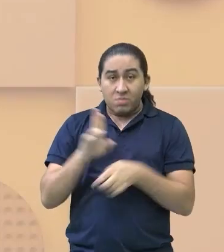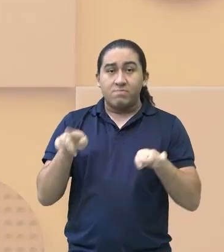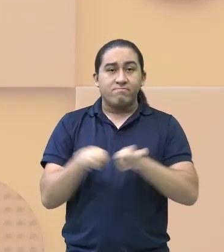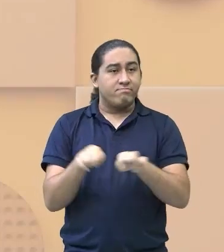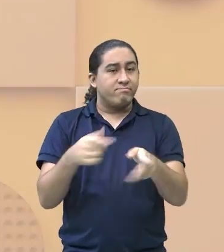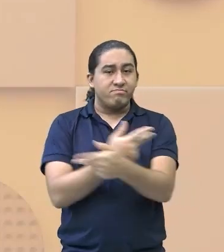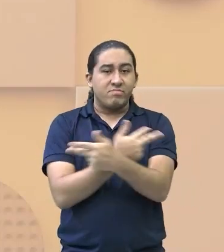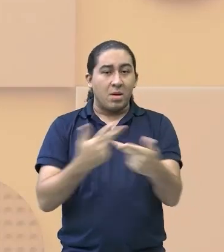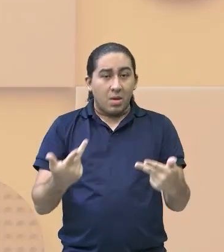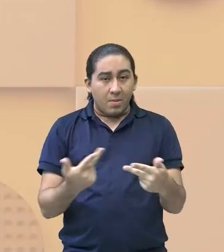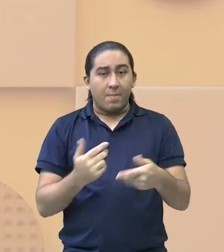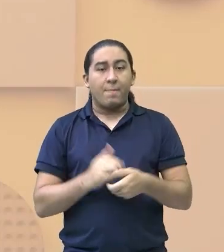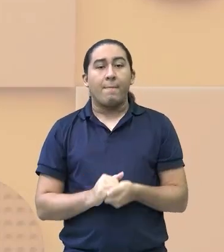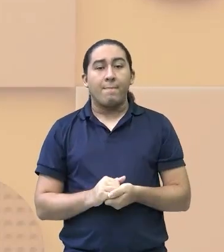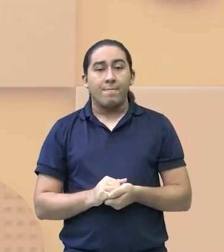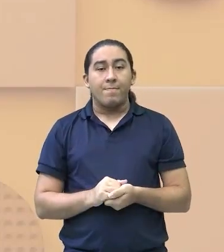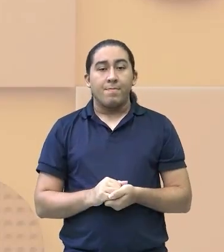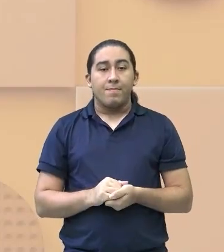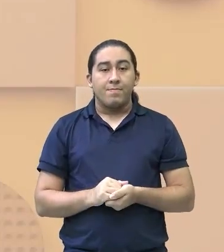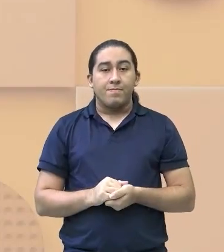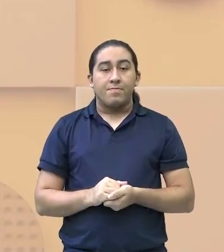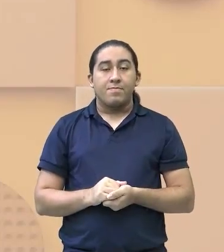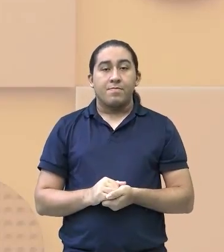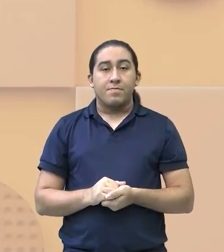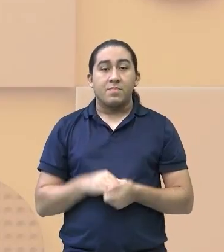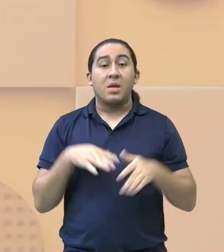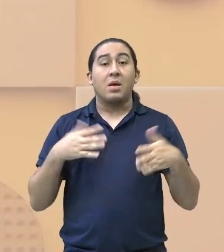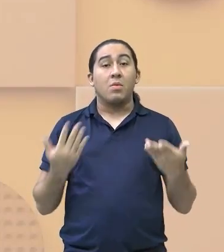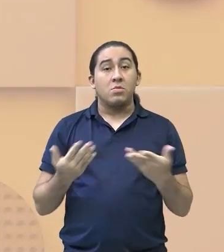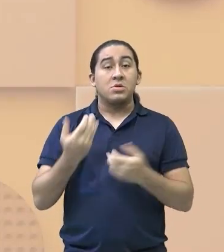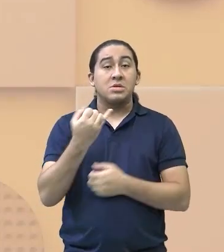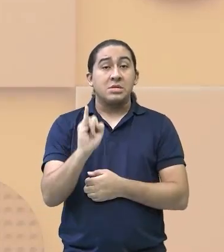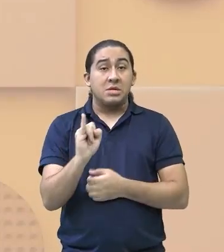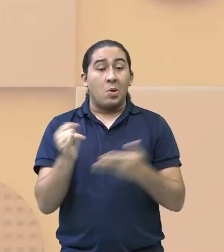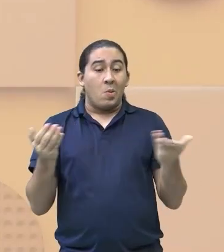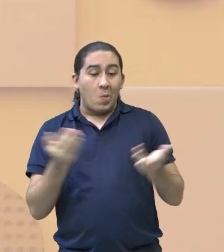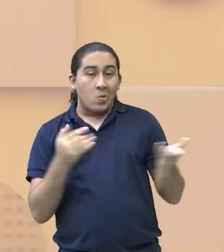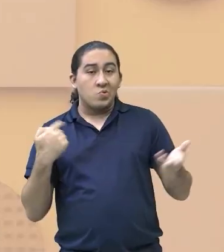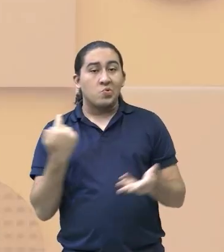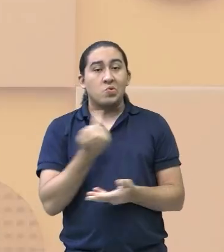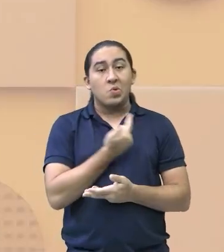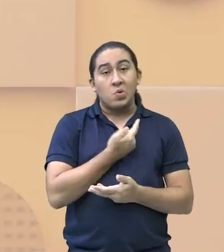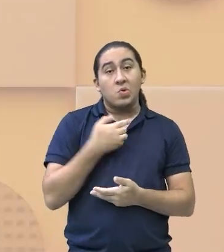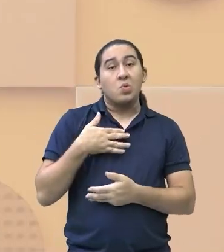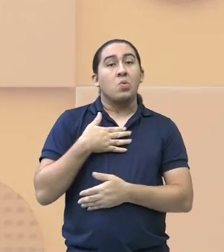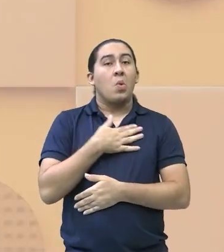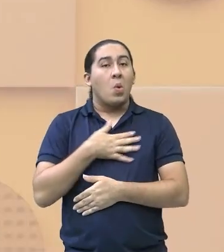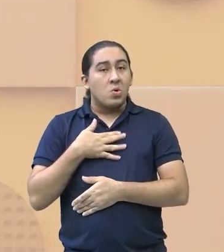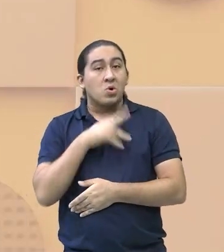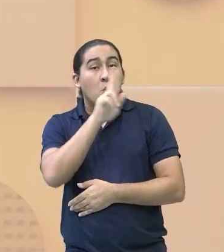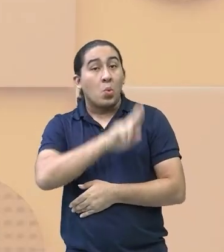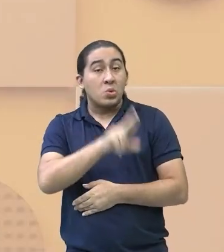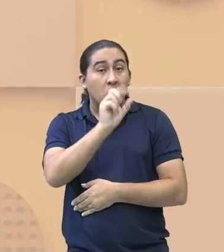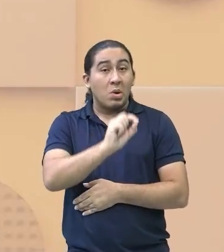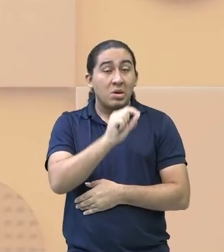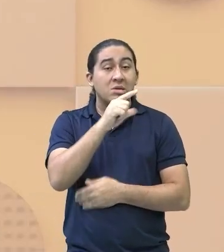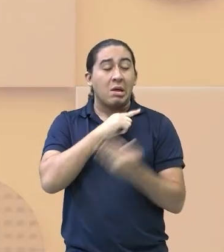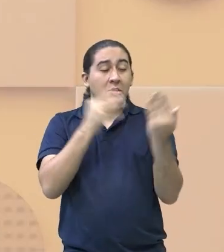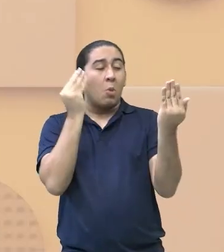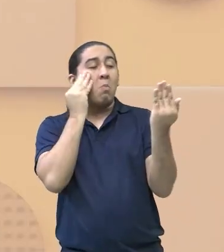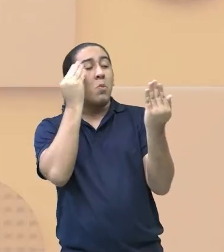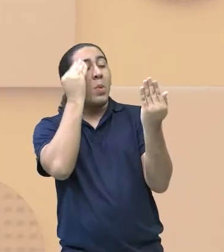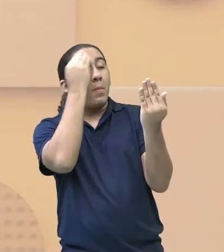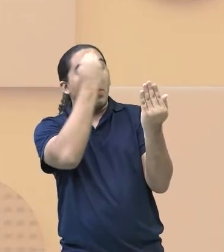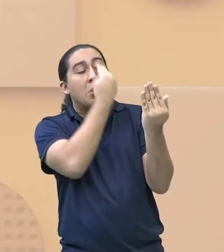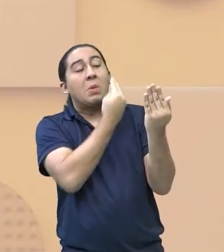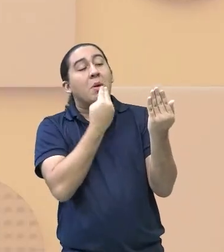se hoje eu, gostamos também, né, de passar maquiagem, isso vem lá dos egípcios, tá?